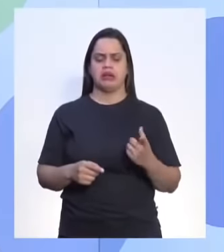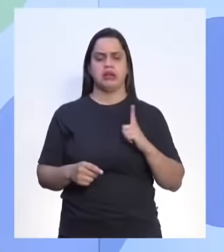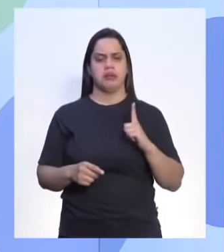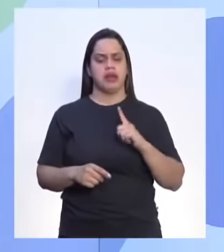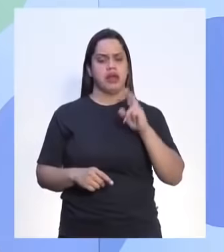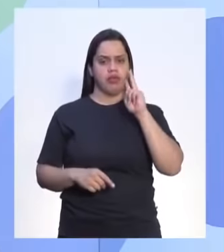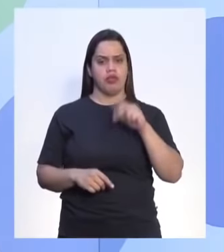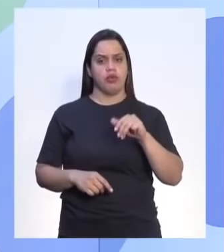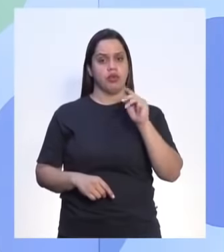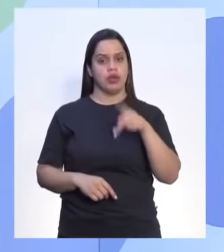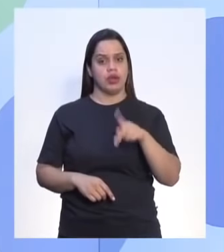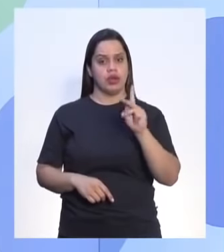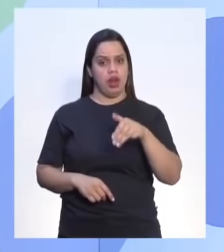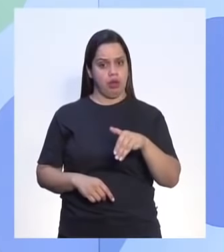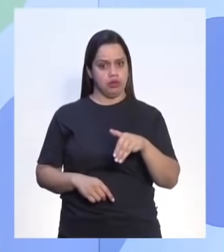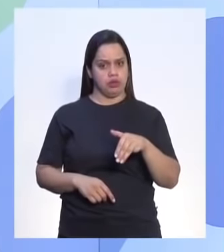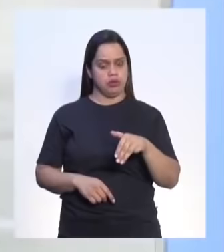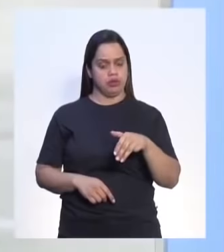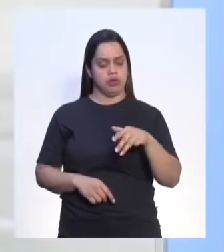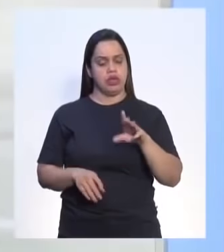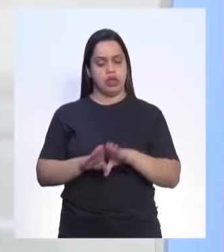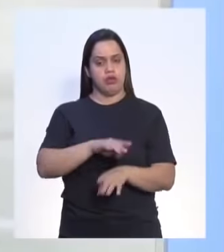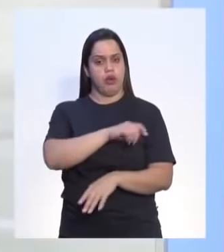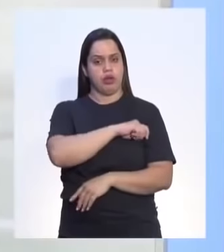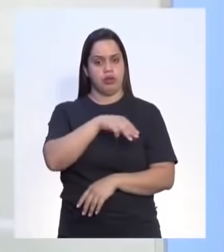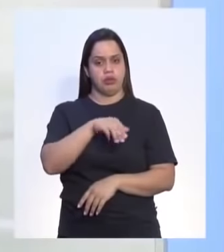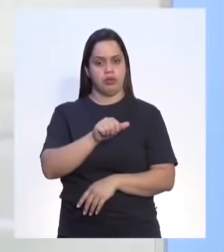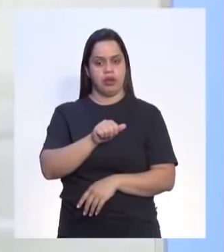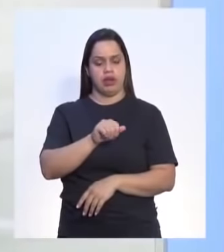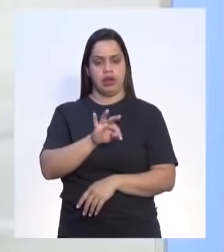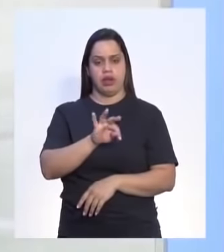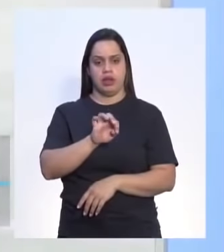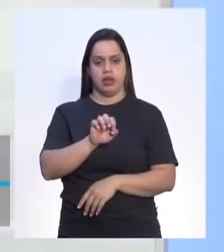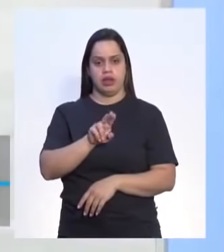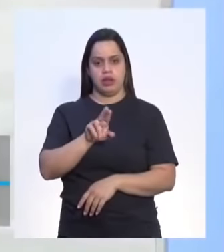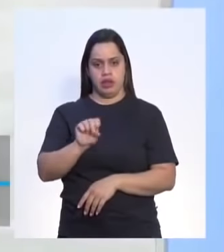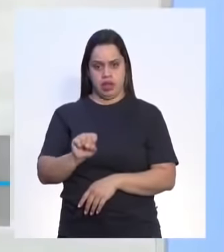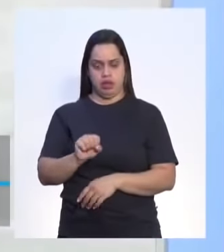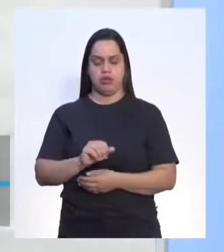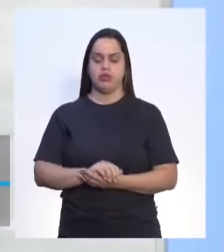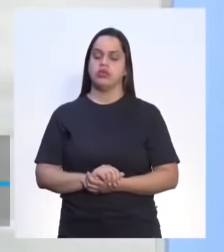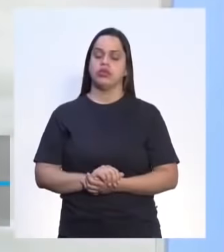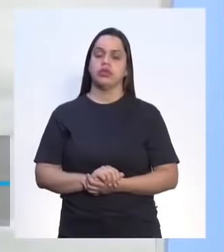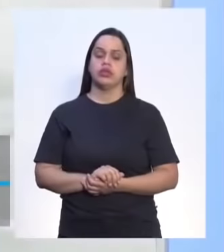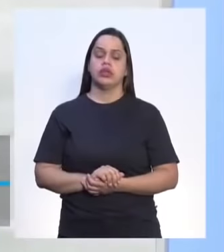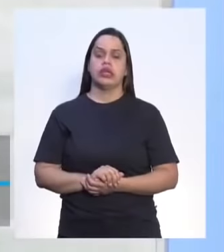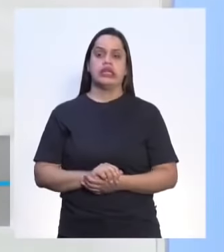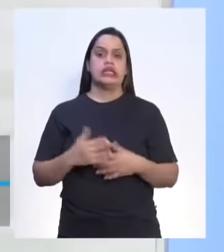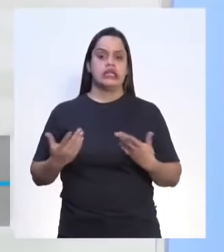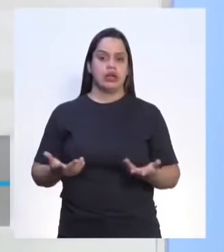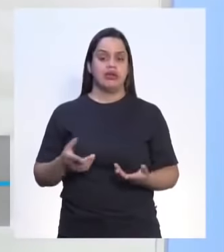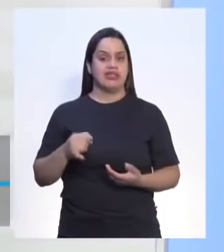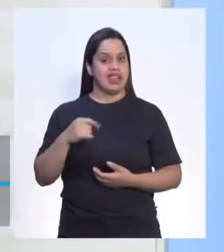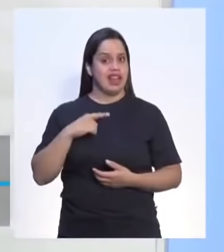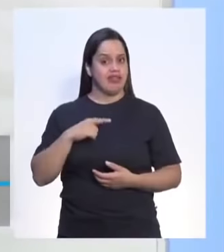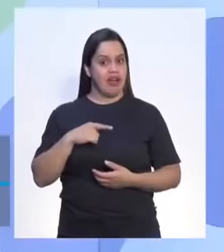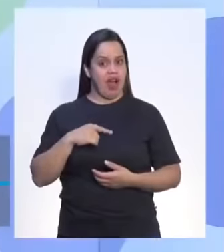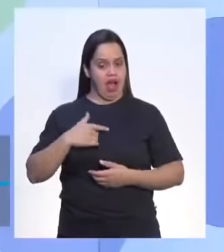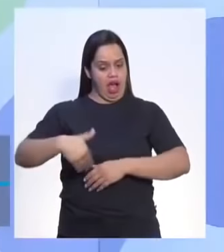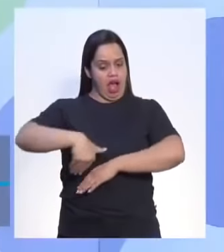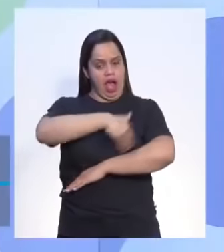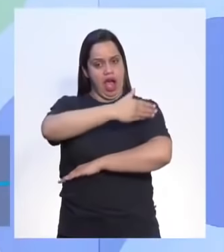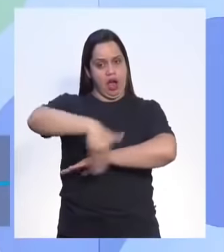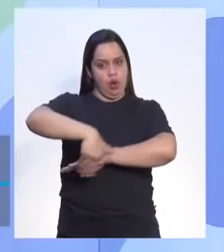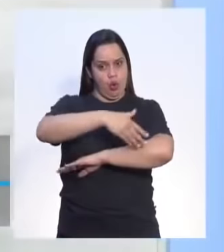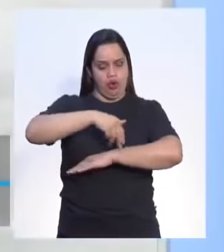colocou quilômetros. Então, se ela vai atravessar simplesmente a rua, não tem por que ser na em quilômetros. Faixa, né? Na lembrando